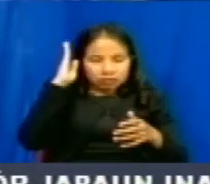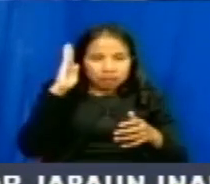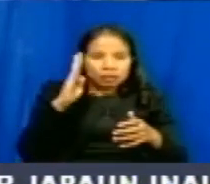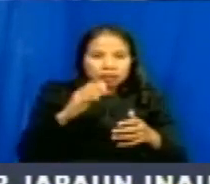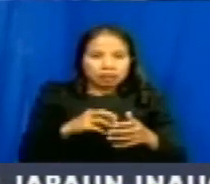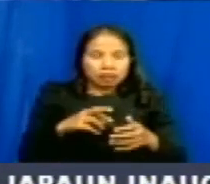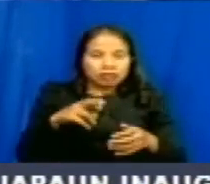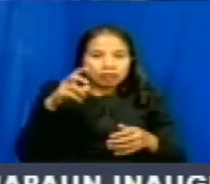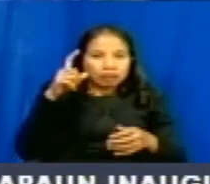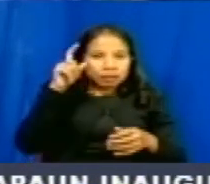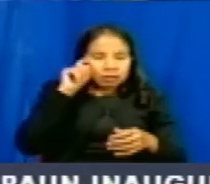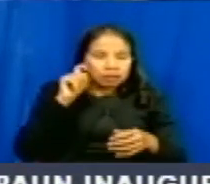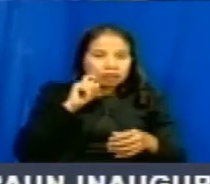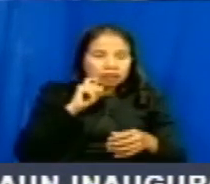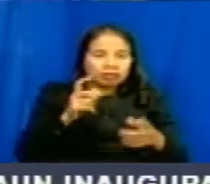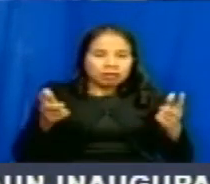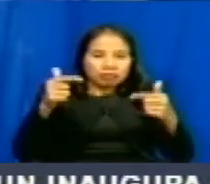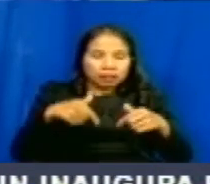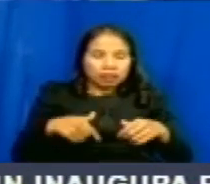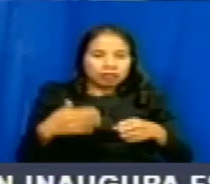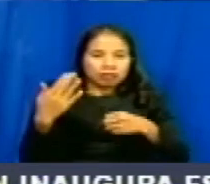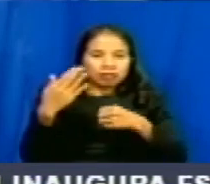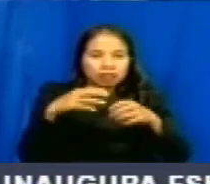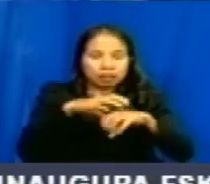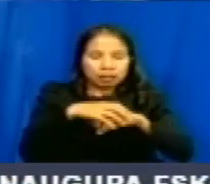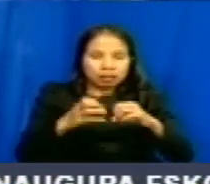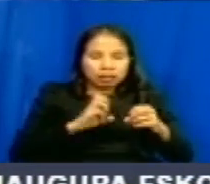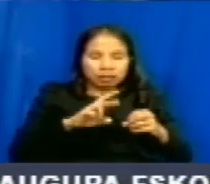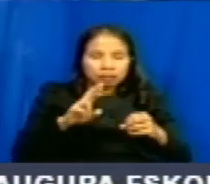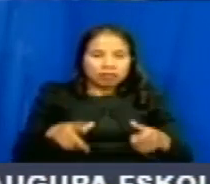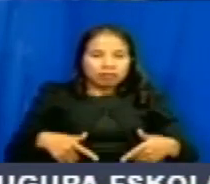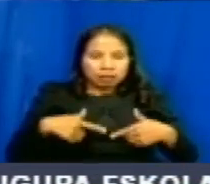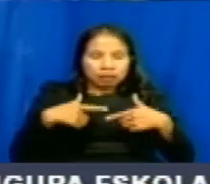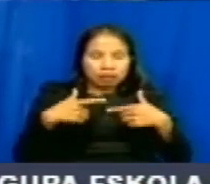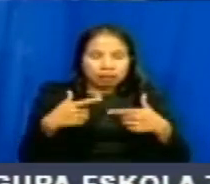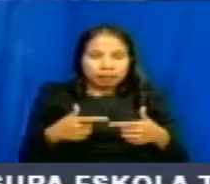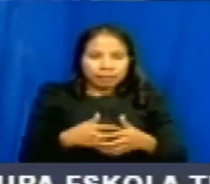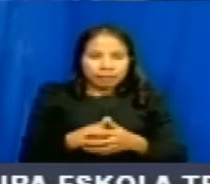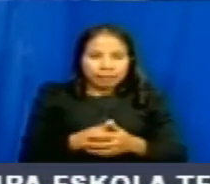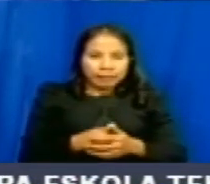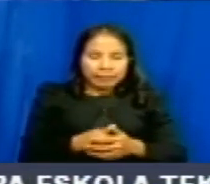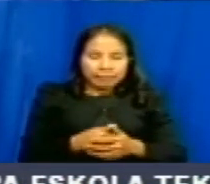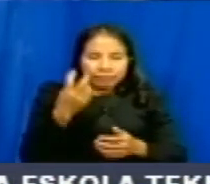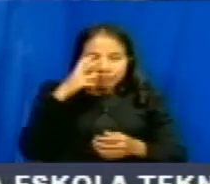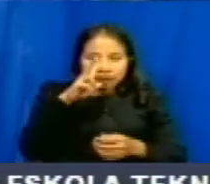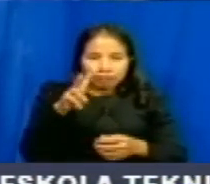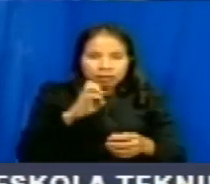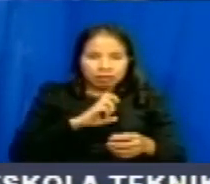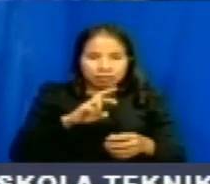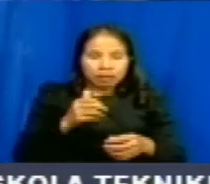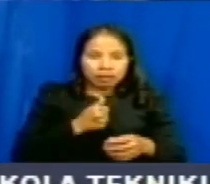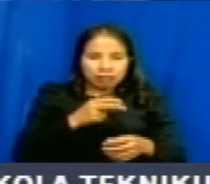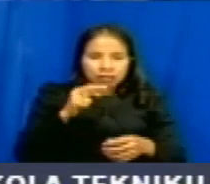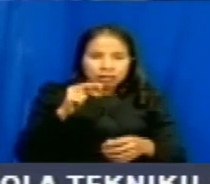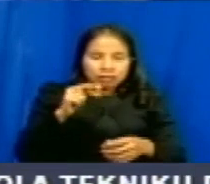Mambot, Kairala Sanana Guzmão, Maí Herai Hermera, Rodi Hamouris, Região 4, Nebe Cobre, Hermera, Ainaro